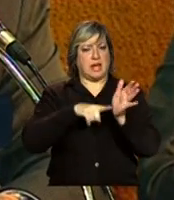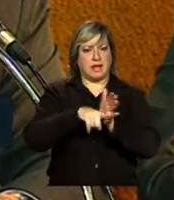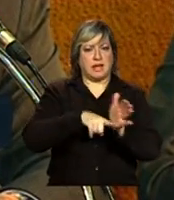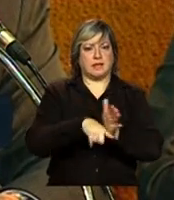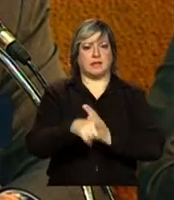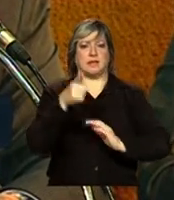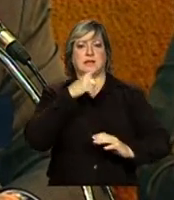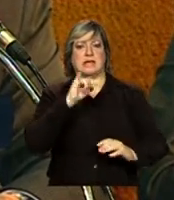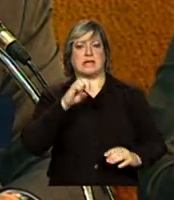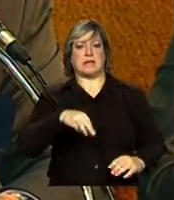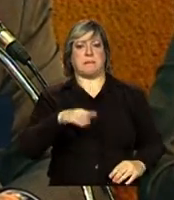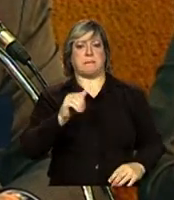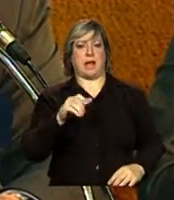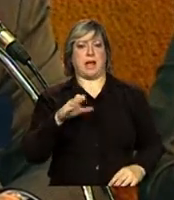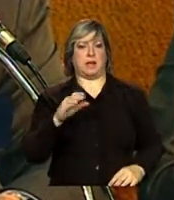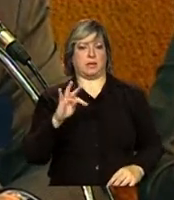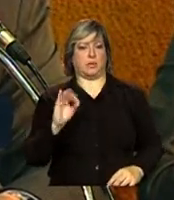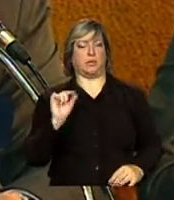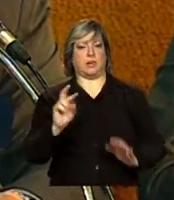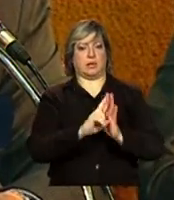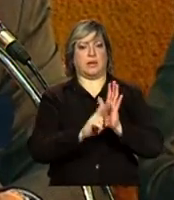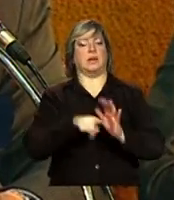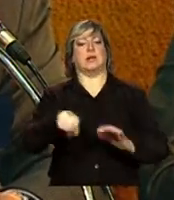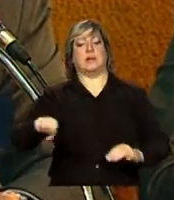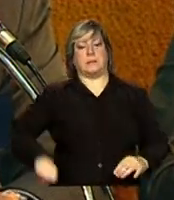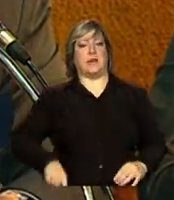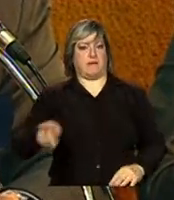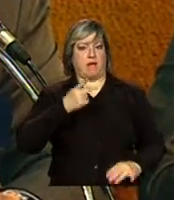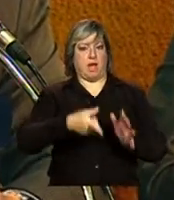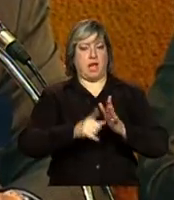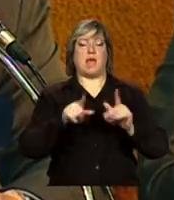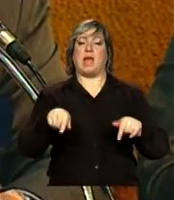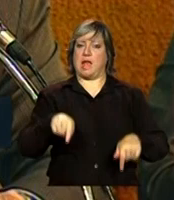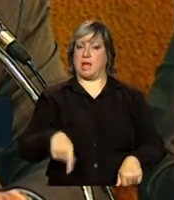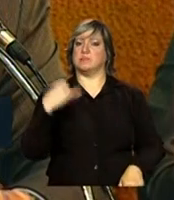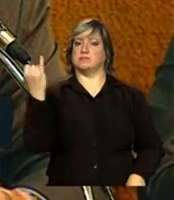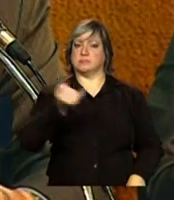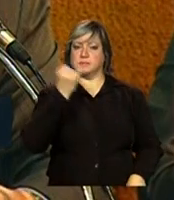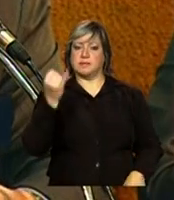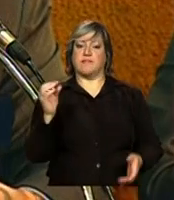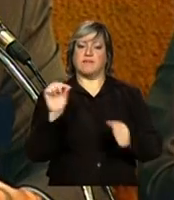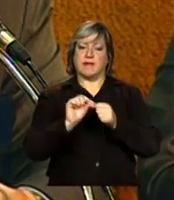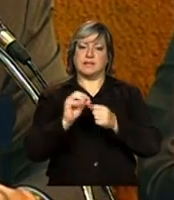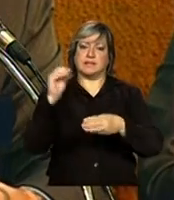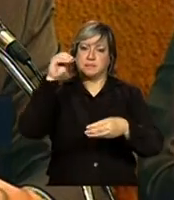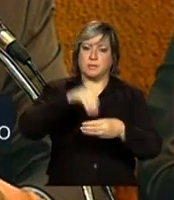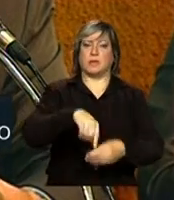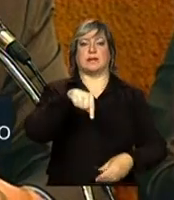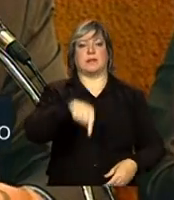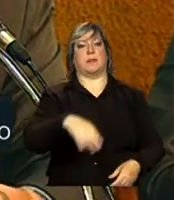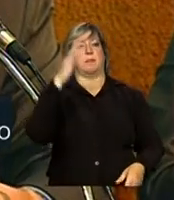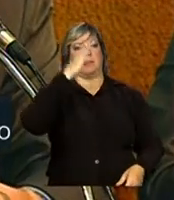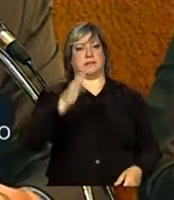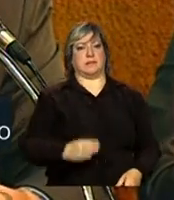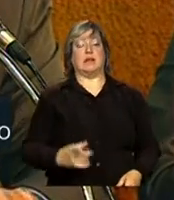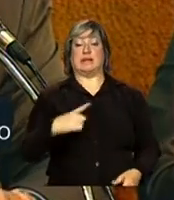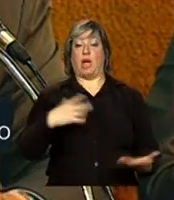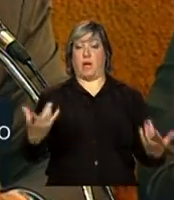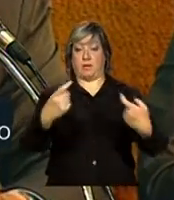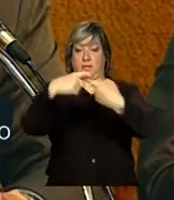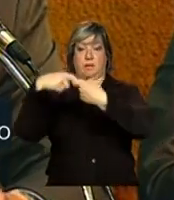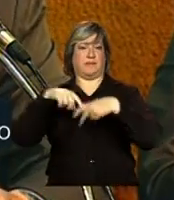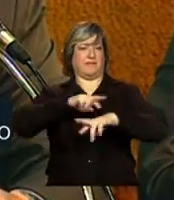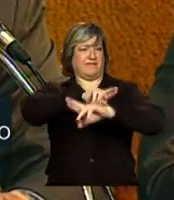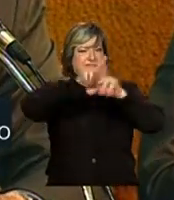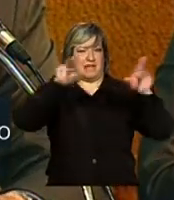regulatório como bem mencionado aqui pela Embaixador é um instrumento que nós temos buscado introduzir No Brasil temos hoje a parceria de diversas agências